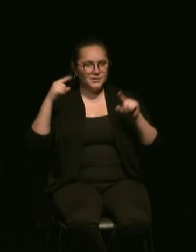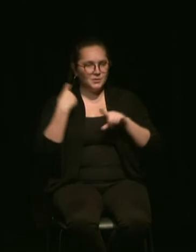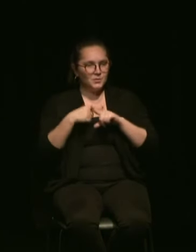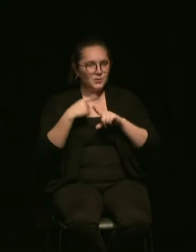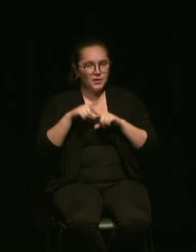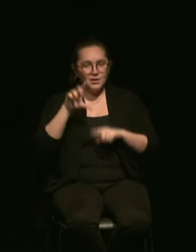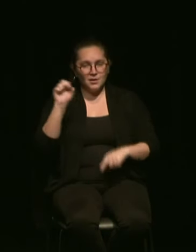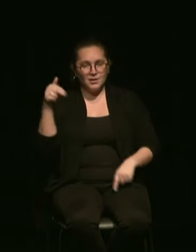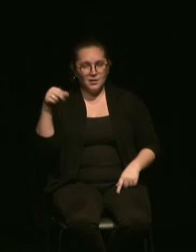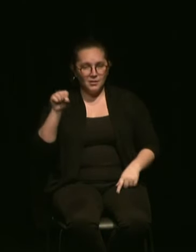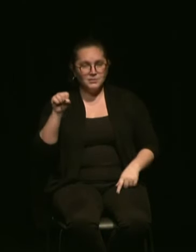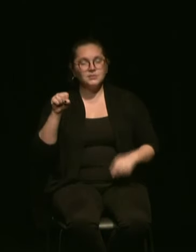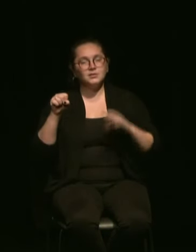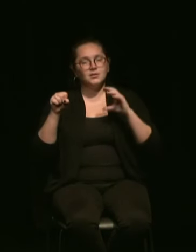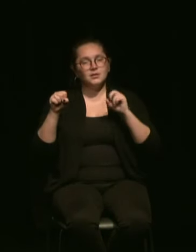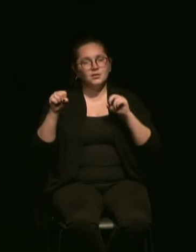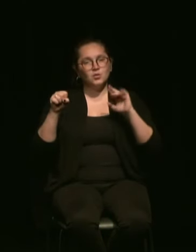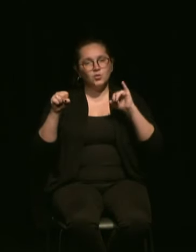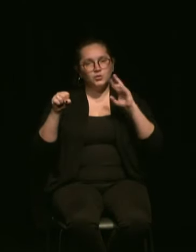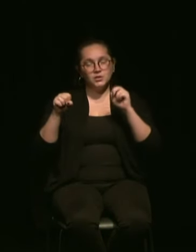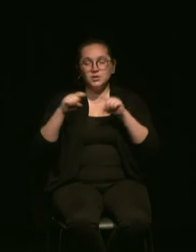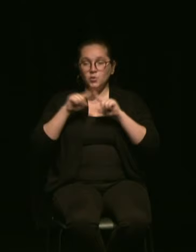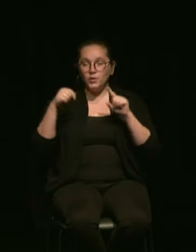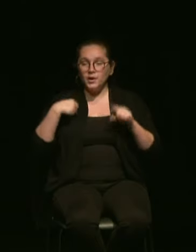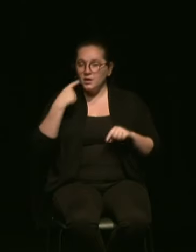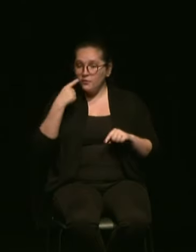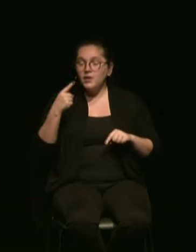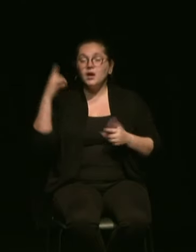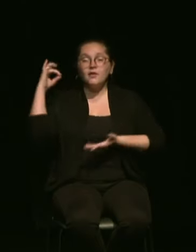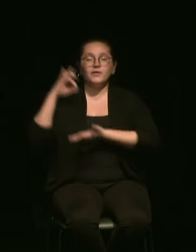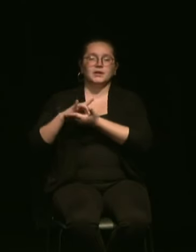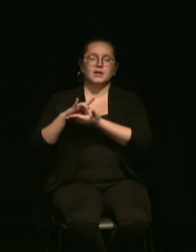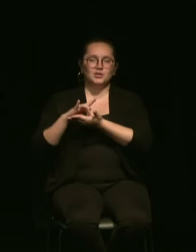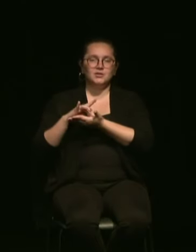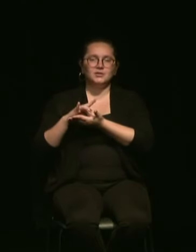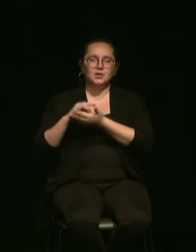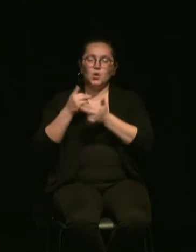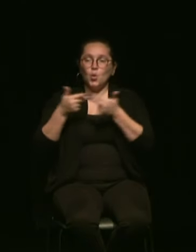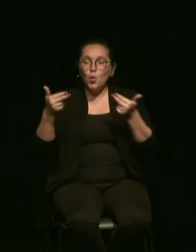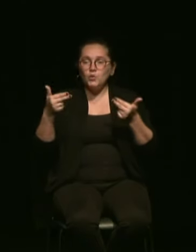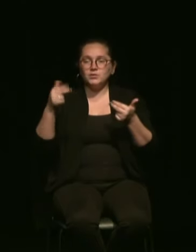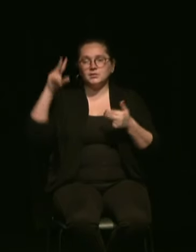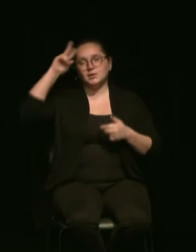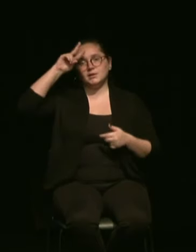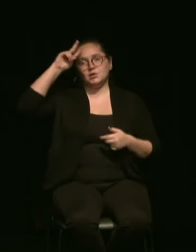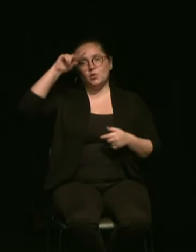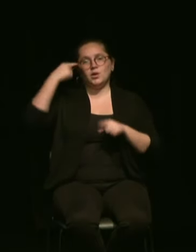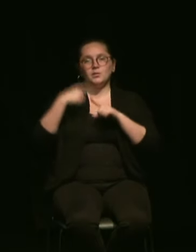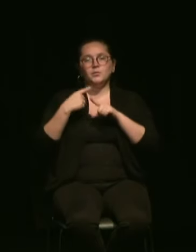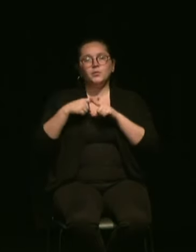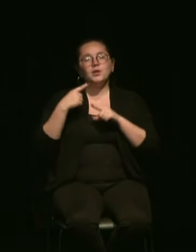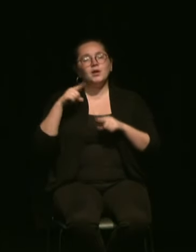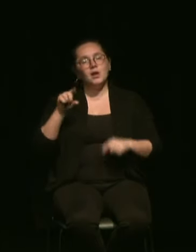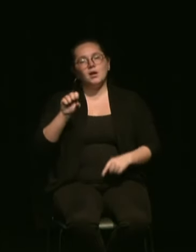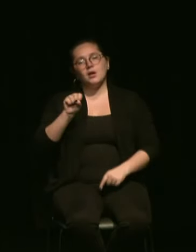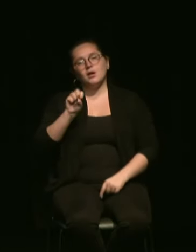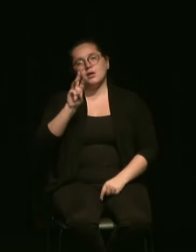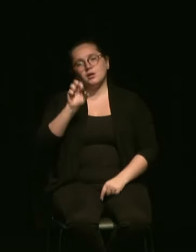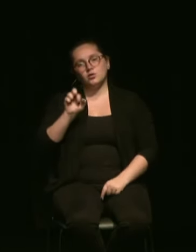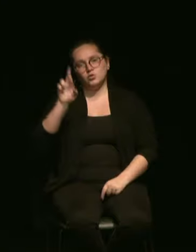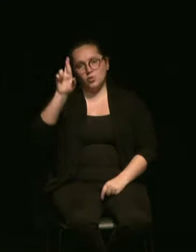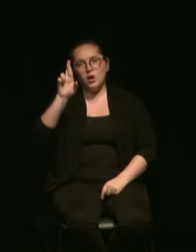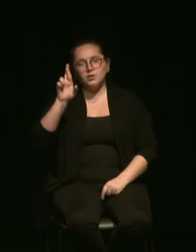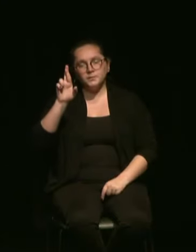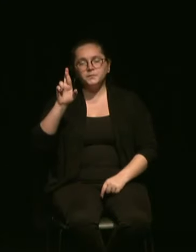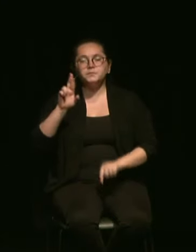Coutinho. O Lanzmann lida com os grandes fatos da história. Na verdade, com o grande fato da história, porque o tema dele é um só, que é a Shoah. Né? O